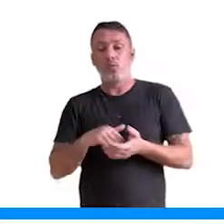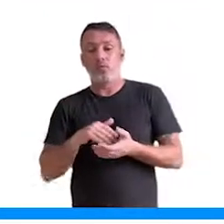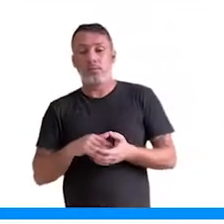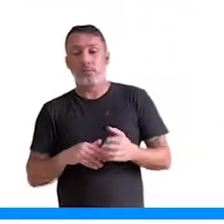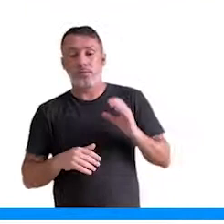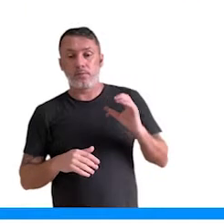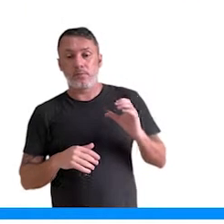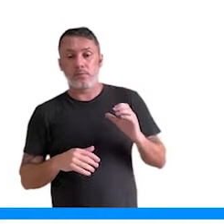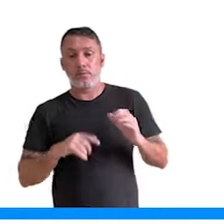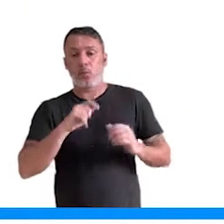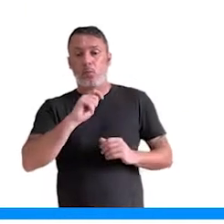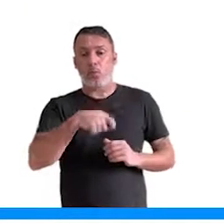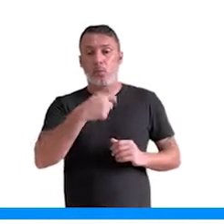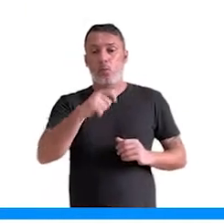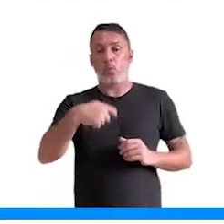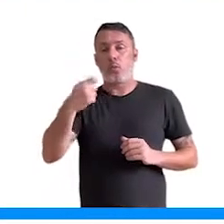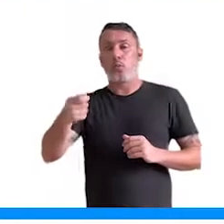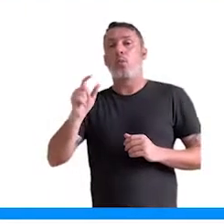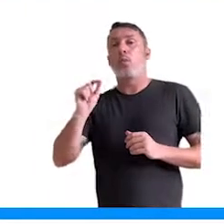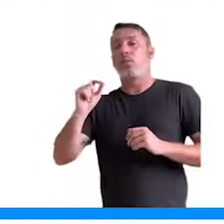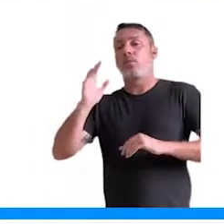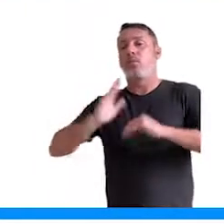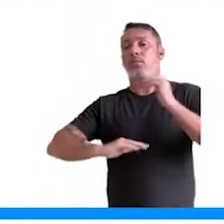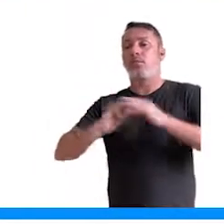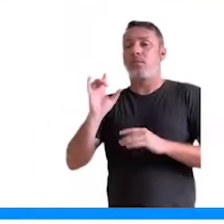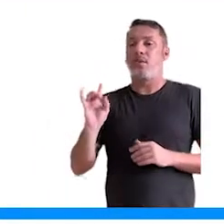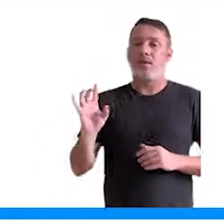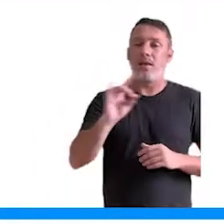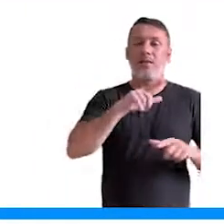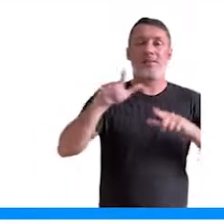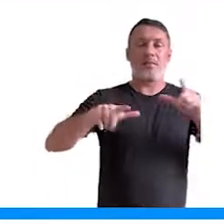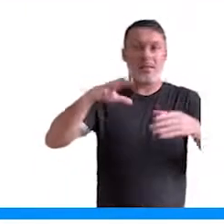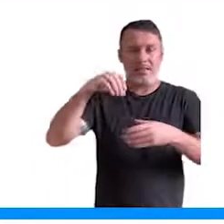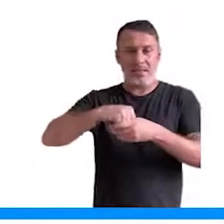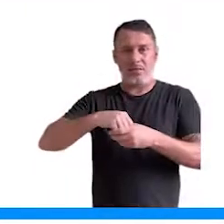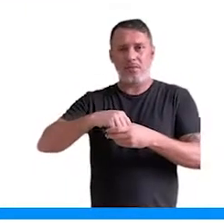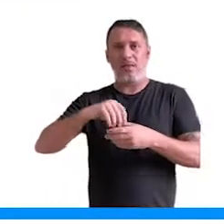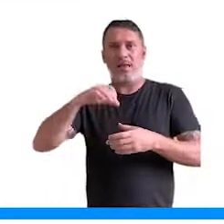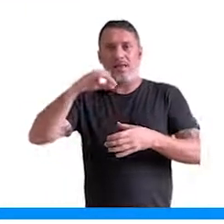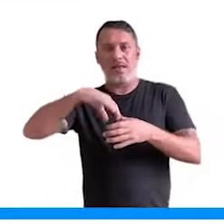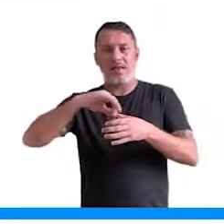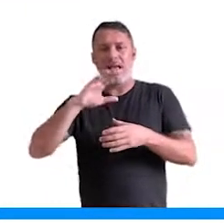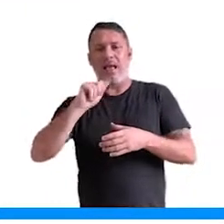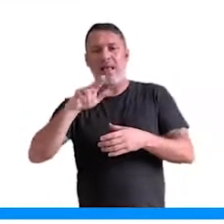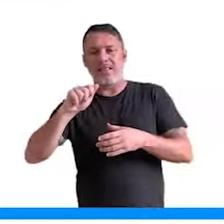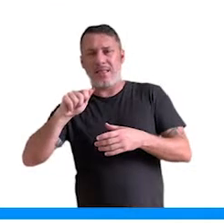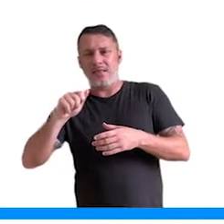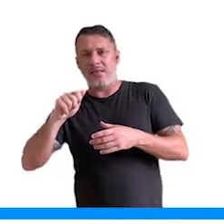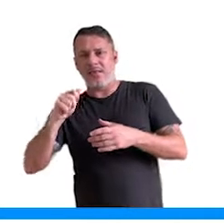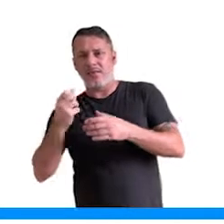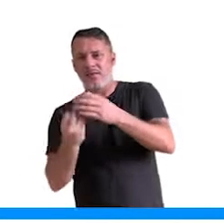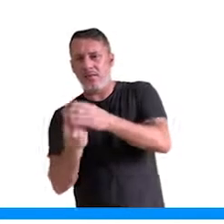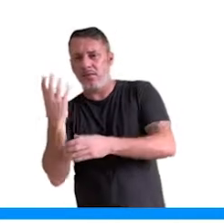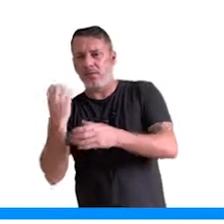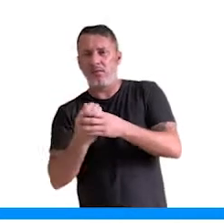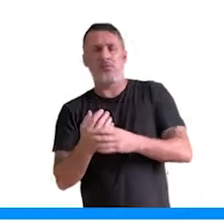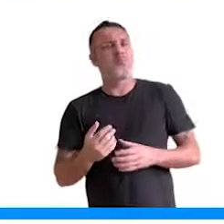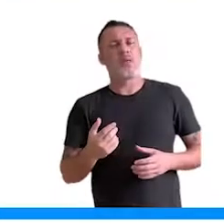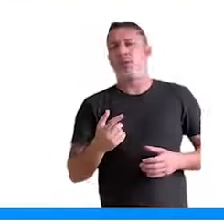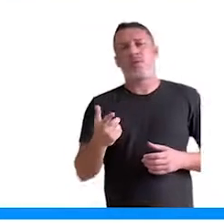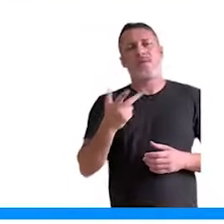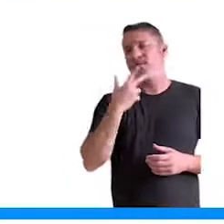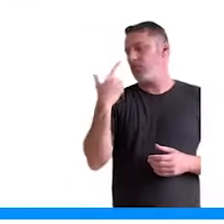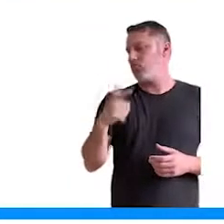ver a última. Funções particulares de cada profissional na lavoura de cana-de-açúcar. Não está falando